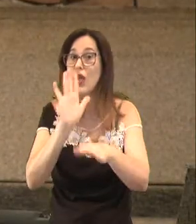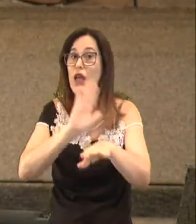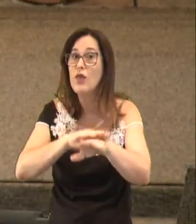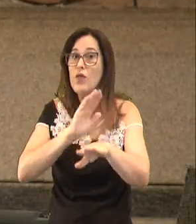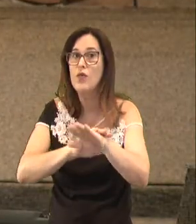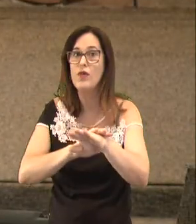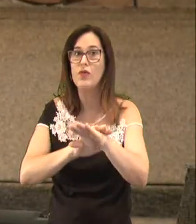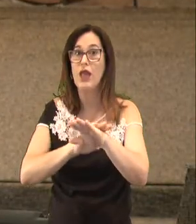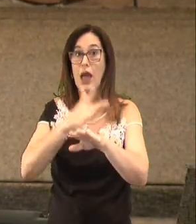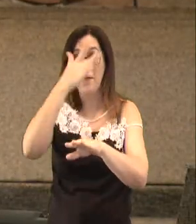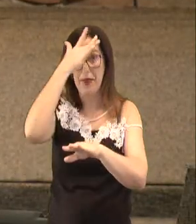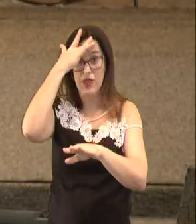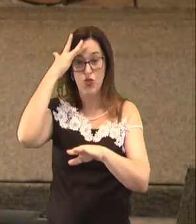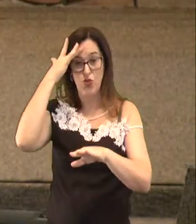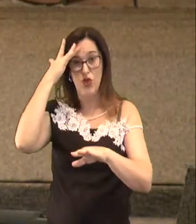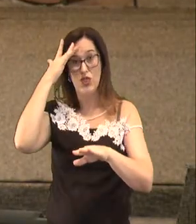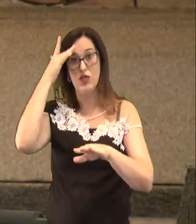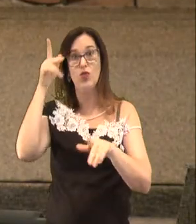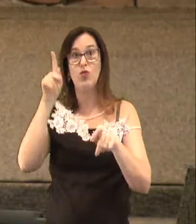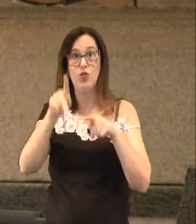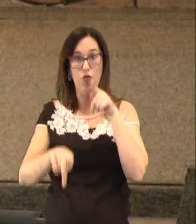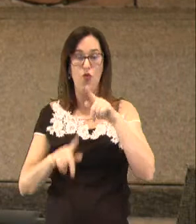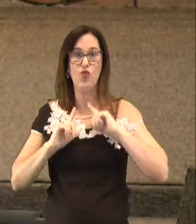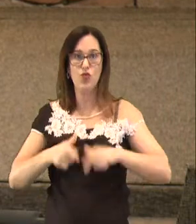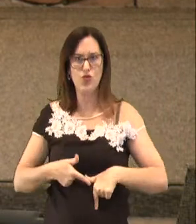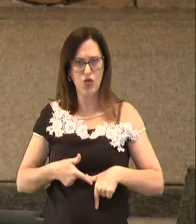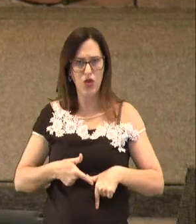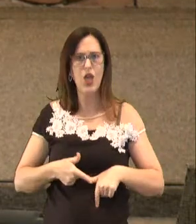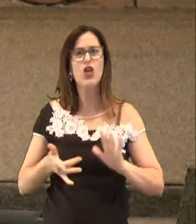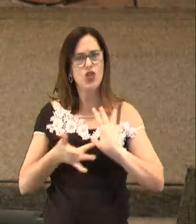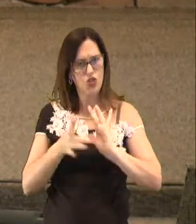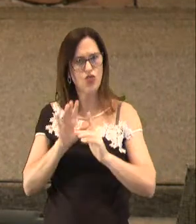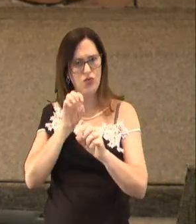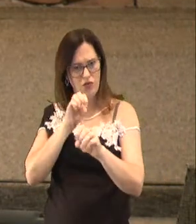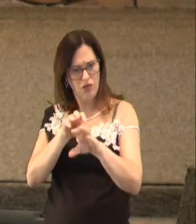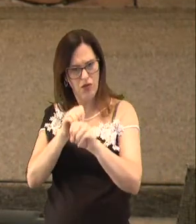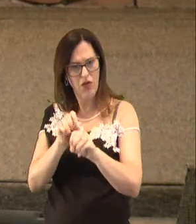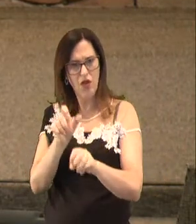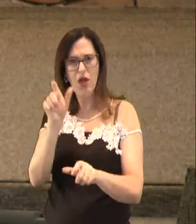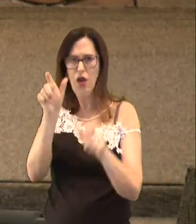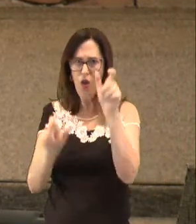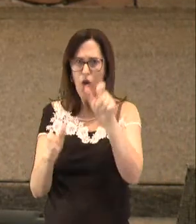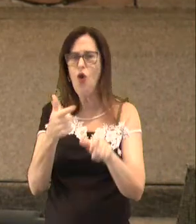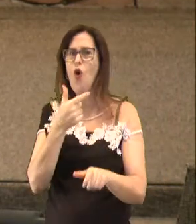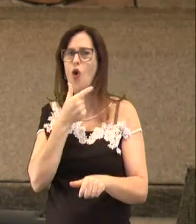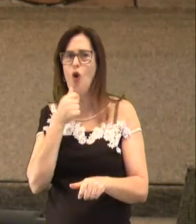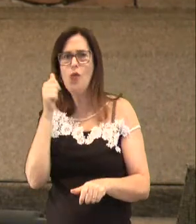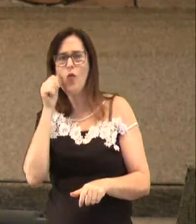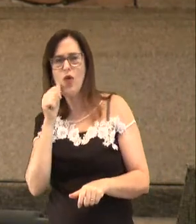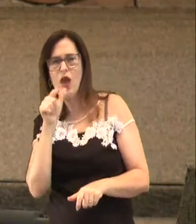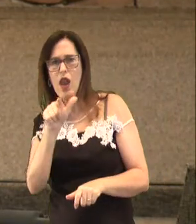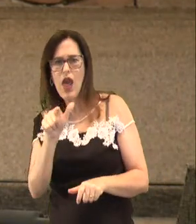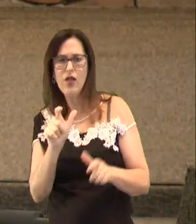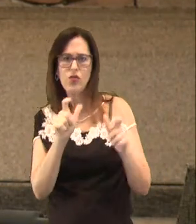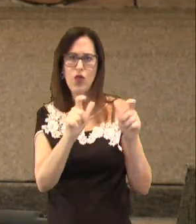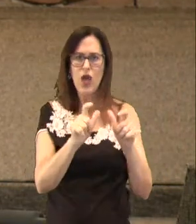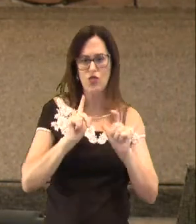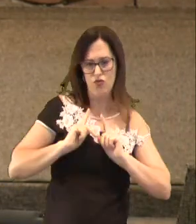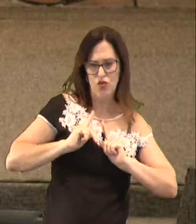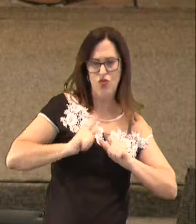Eram judeus, Jesus estava falando, ensinando a homens e mulheres na região da